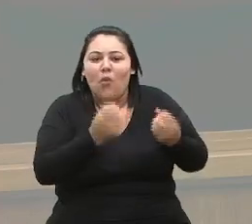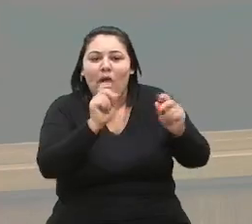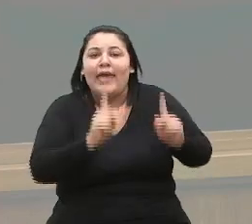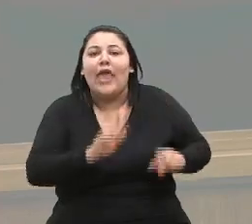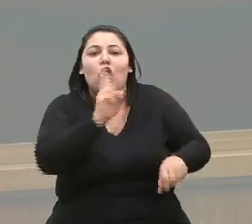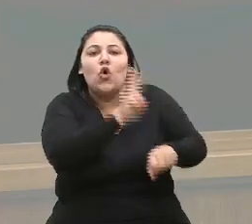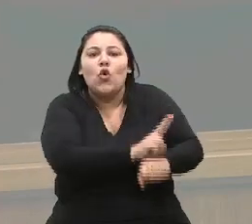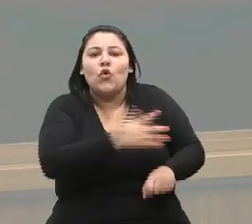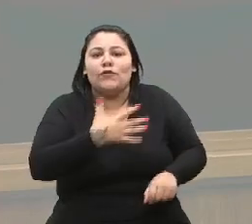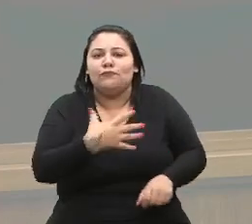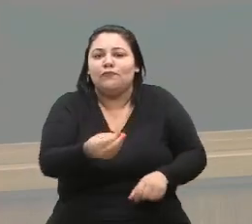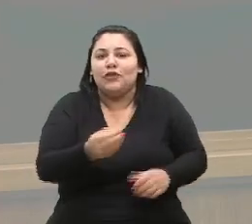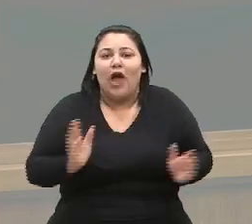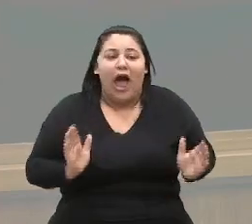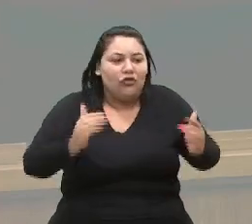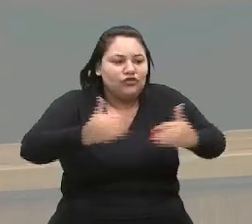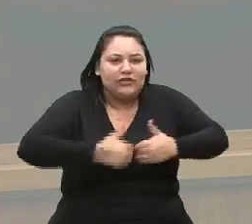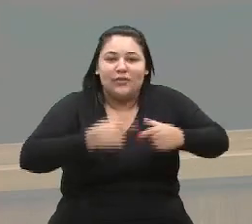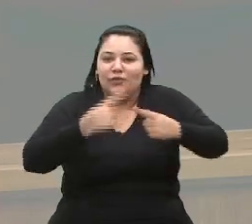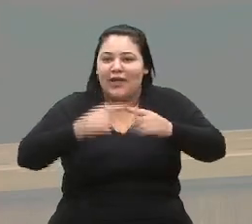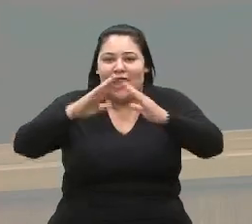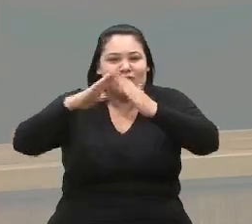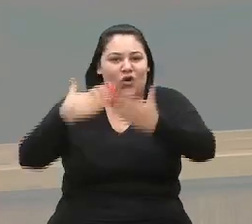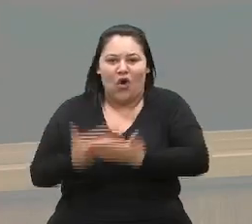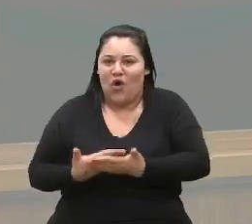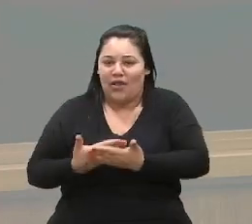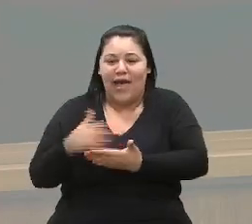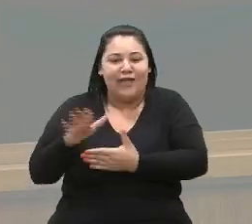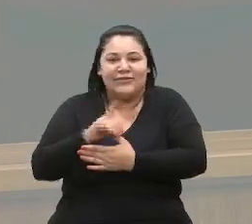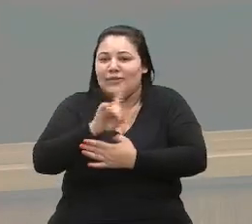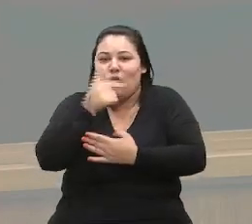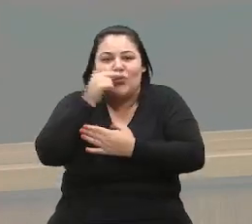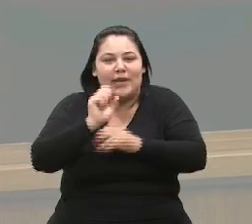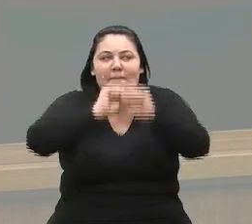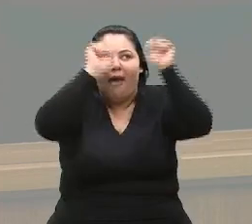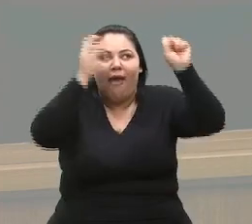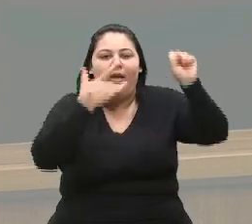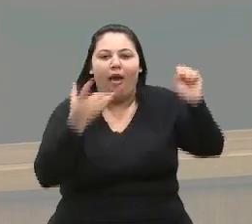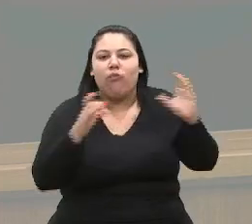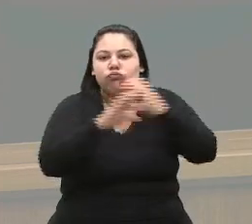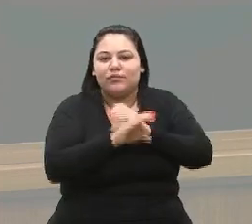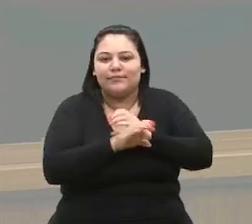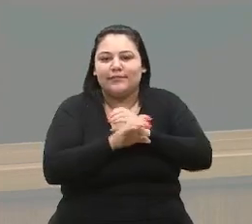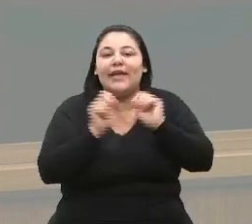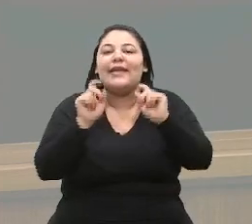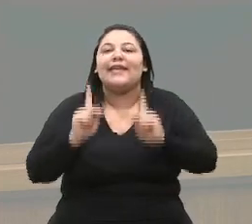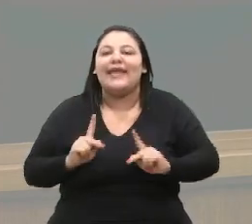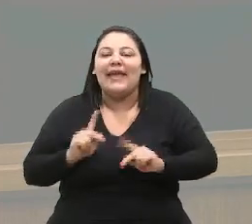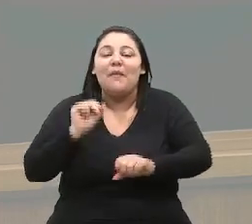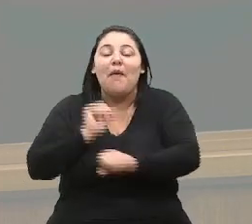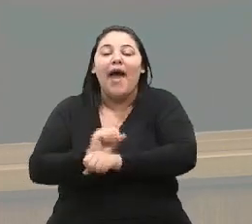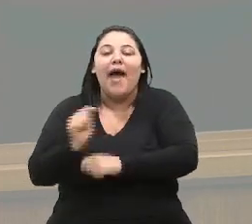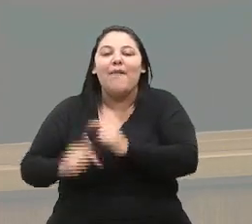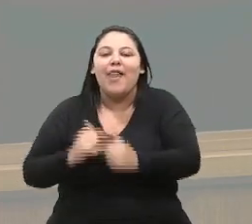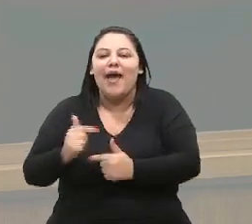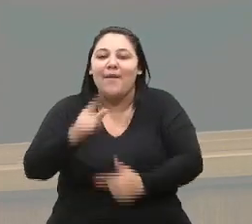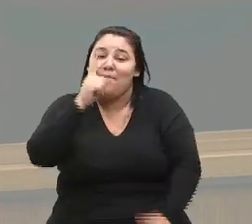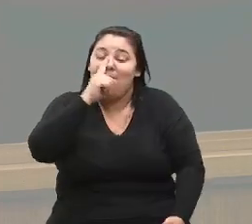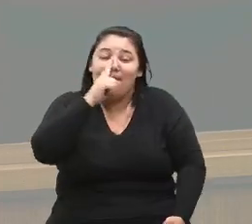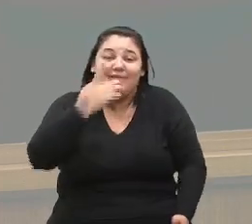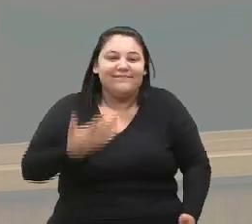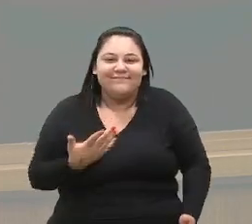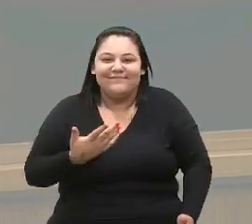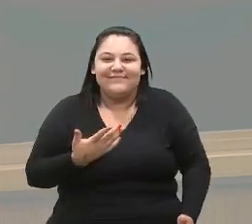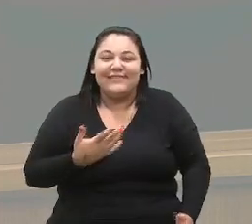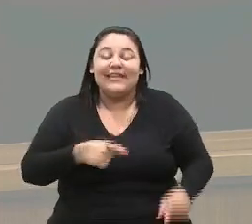filho, a escola nem sempre consegue ficar todo um período. Quem para de trabalhar é a mãe.